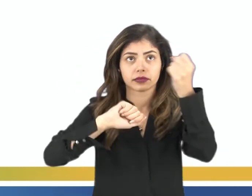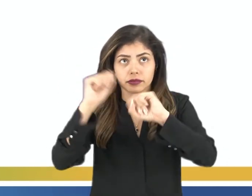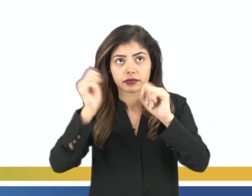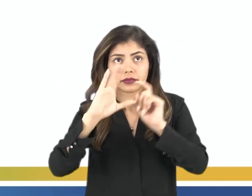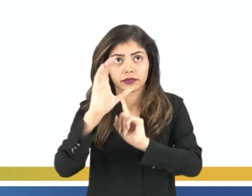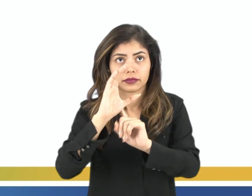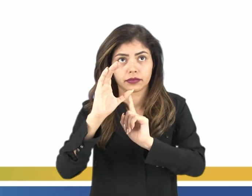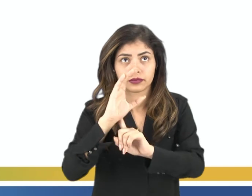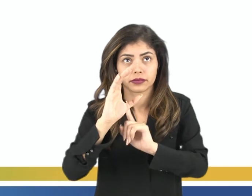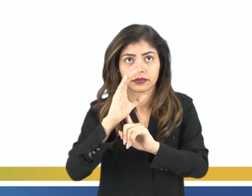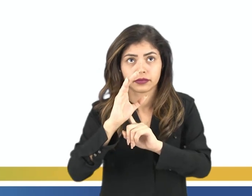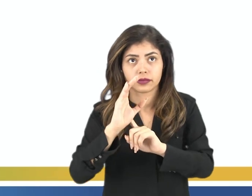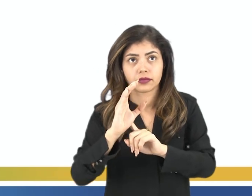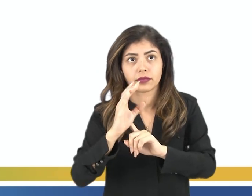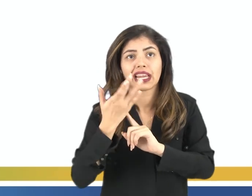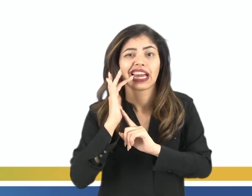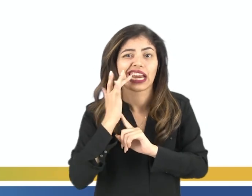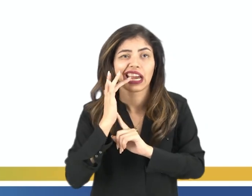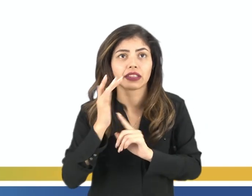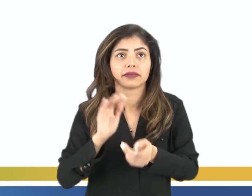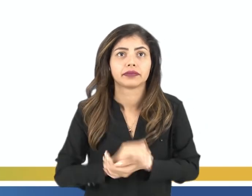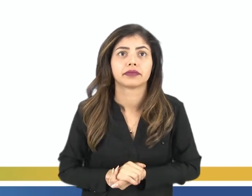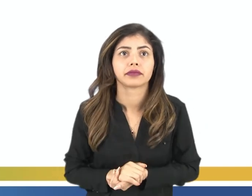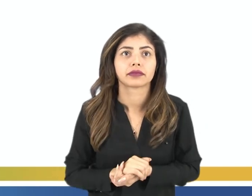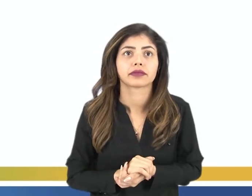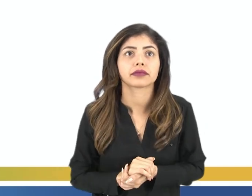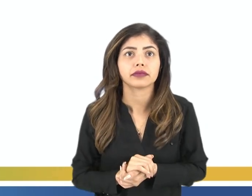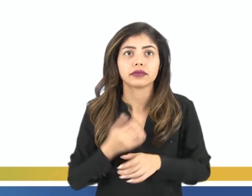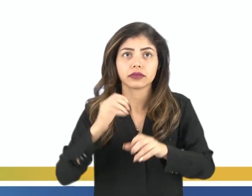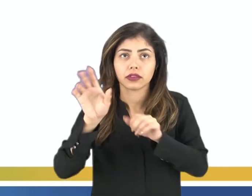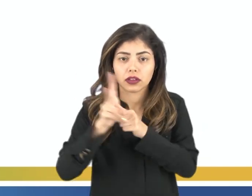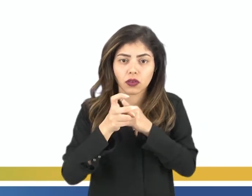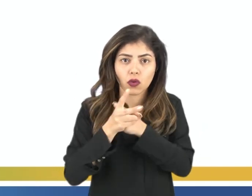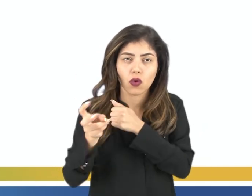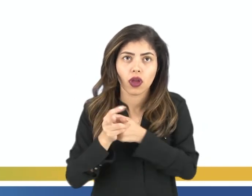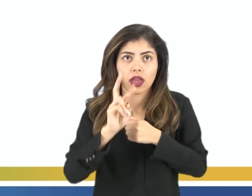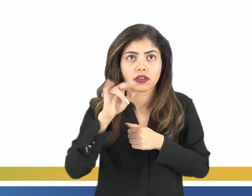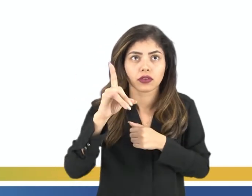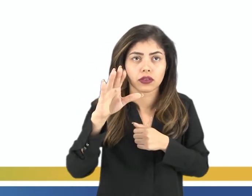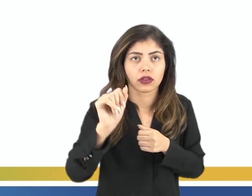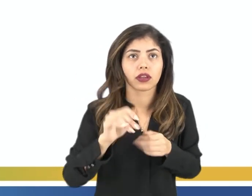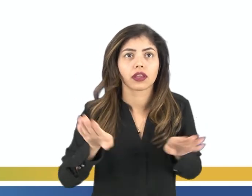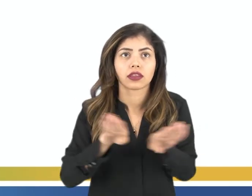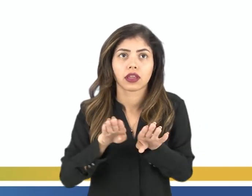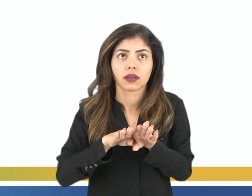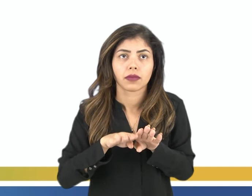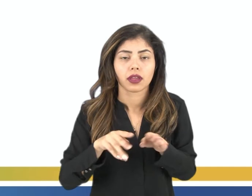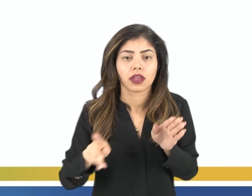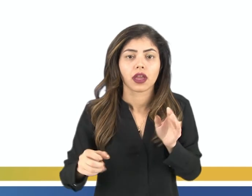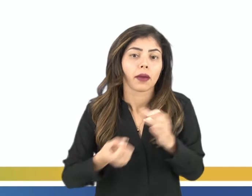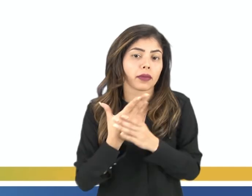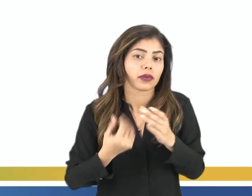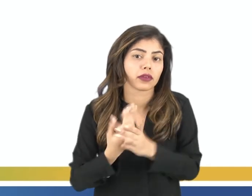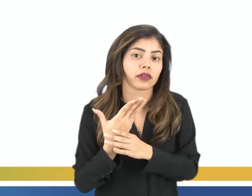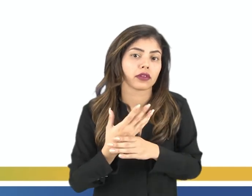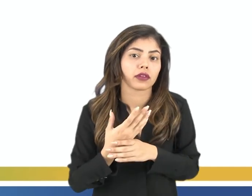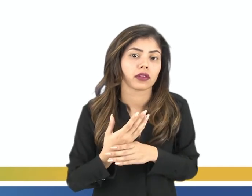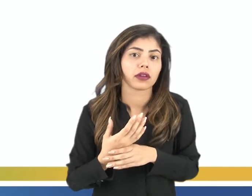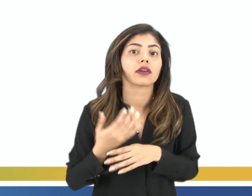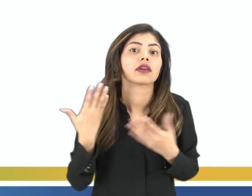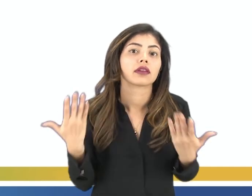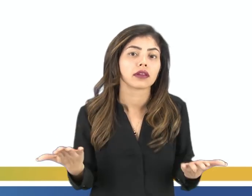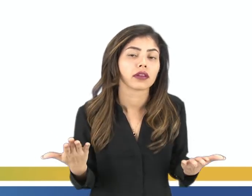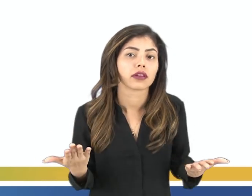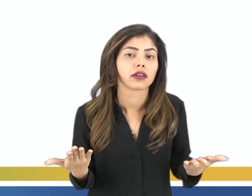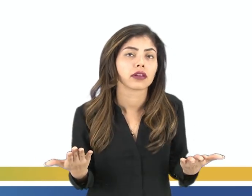industriais, C, exploração de ouro, e D, exploração da ranicultura e E, a produção da pecuária. Então, nós temos como resposta